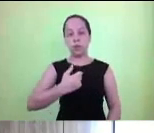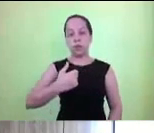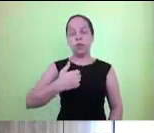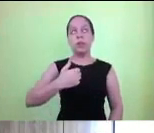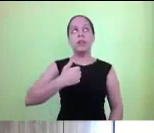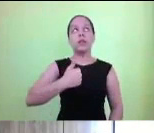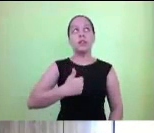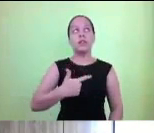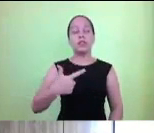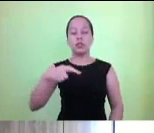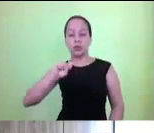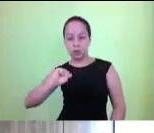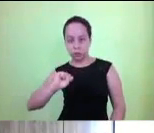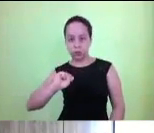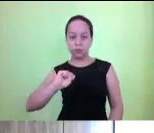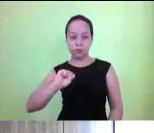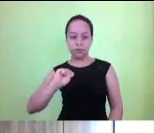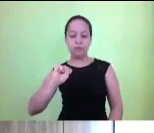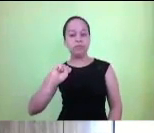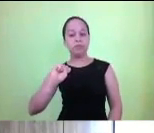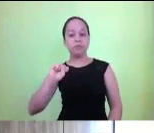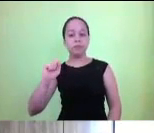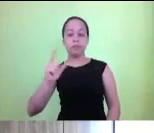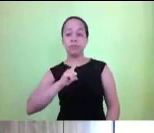com deficiência.